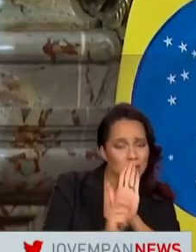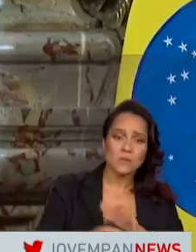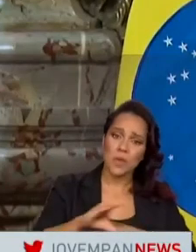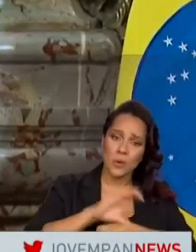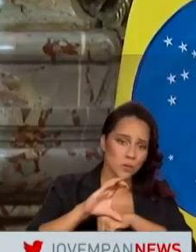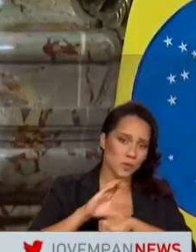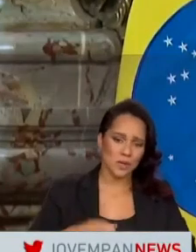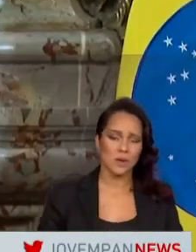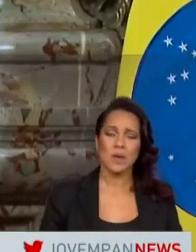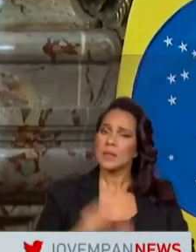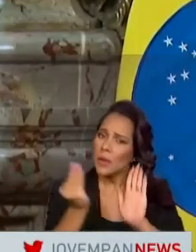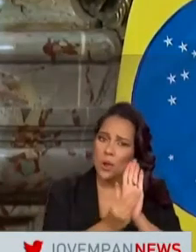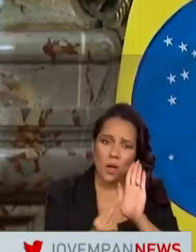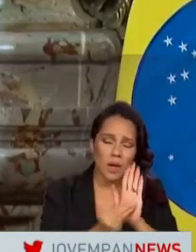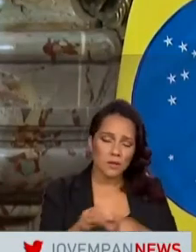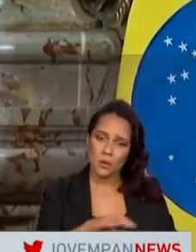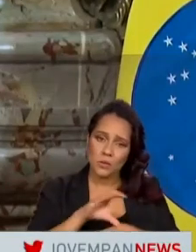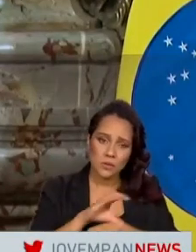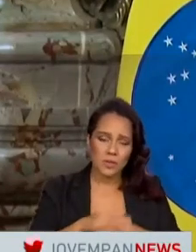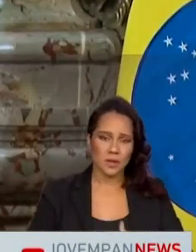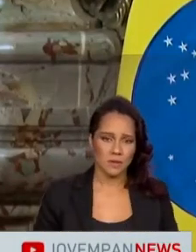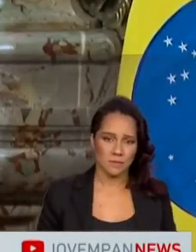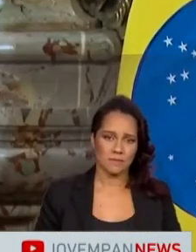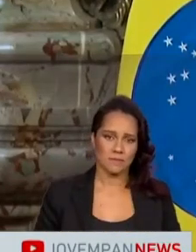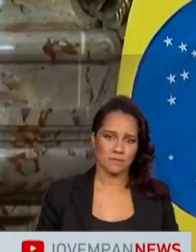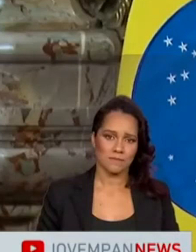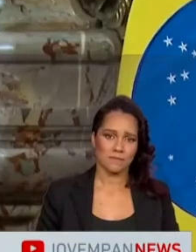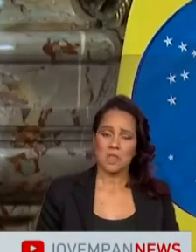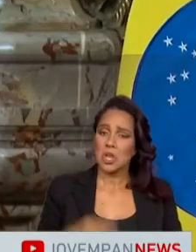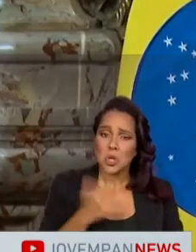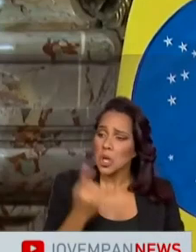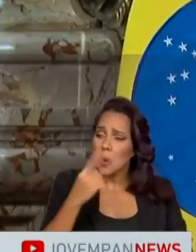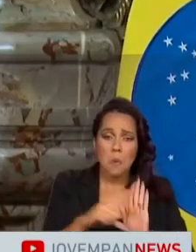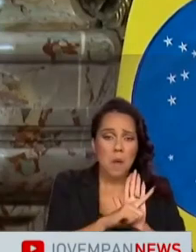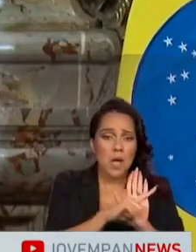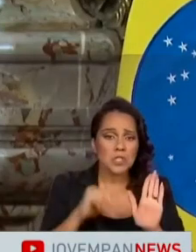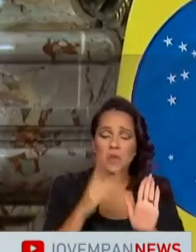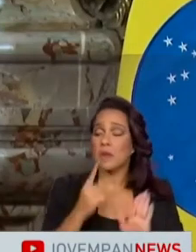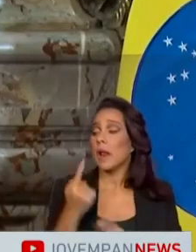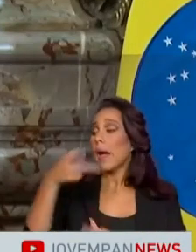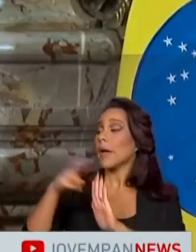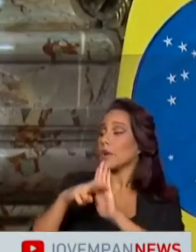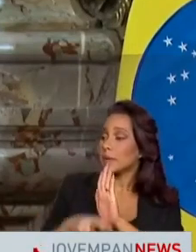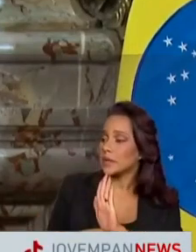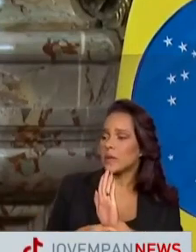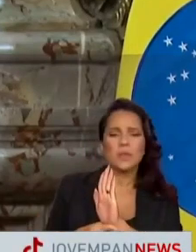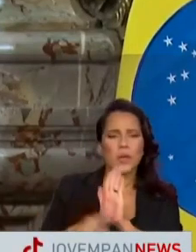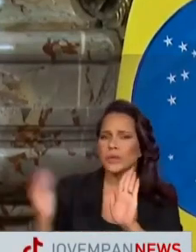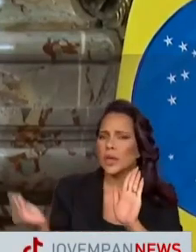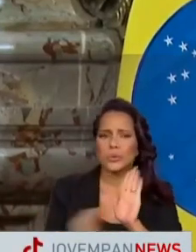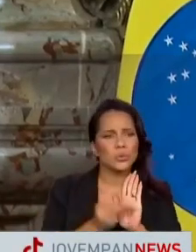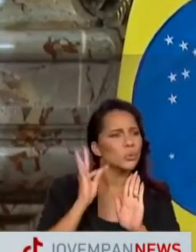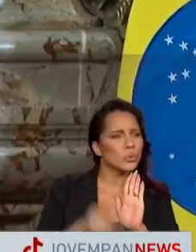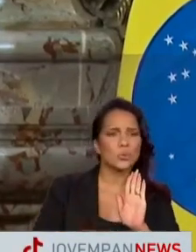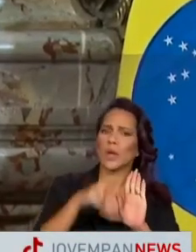está muito claro na Constituição brasileira. Está muito bem escrito isso. Não tem um artigo que diga de acordo com a regulamentação. Está tudo